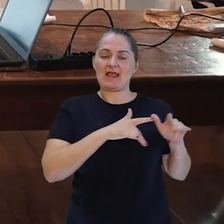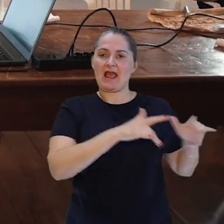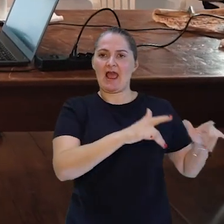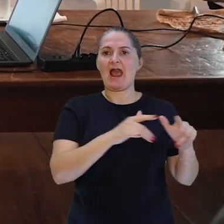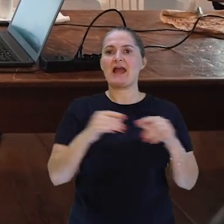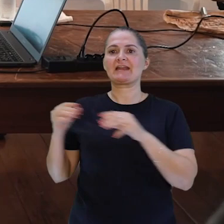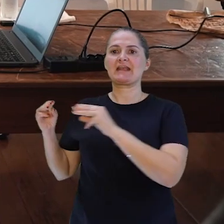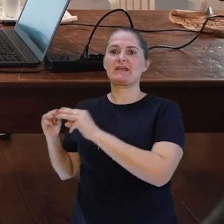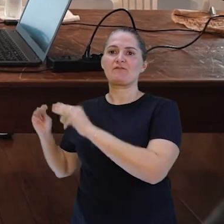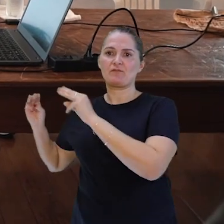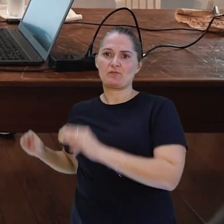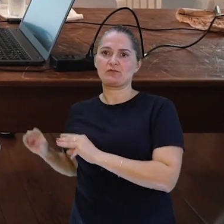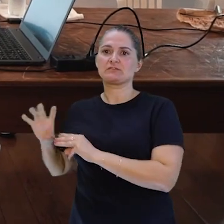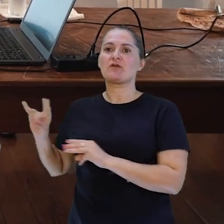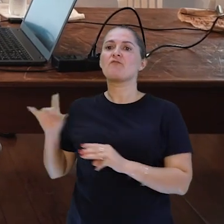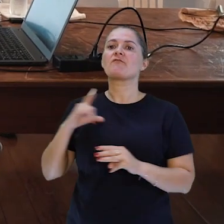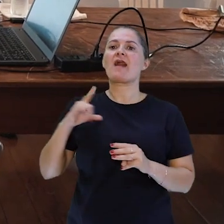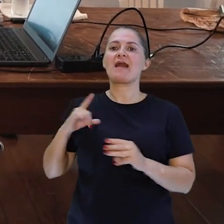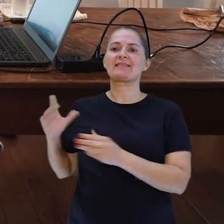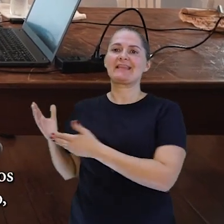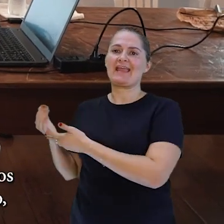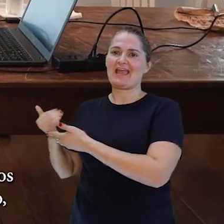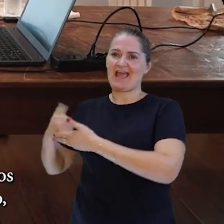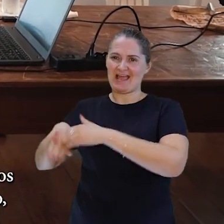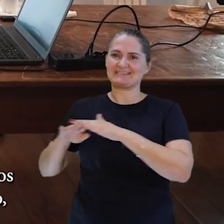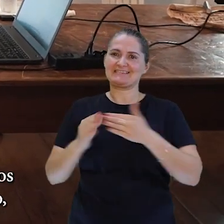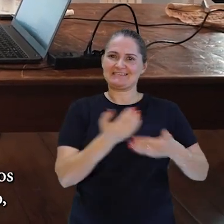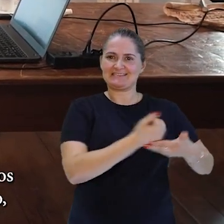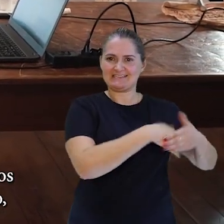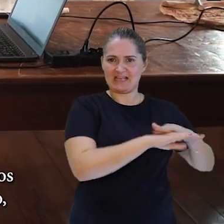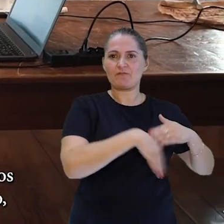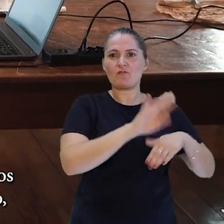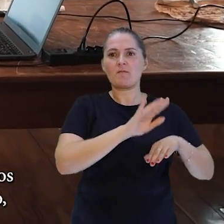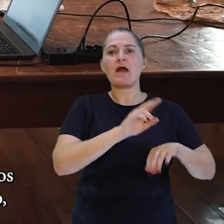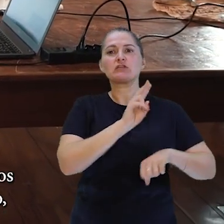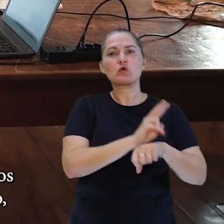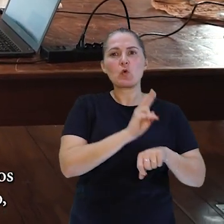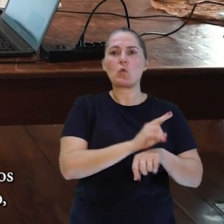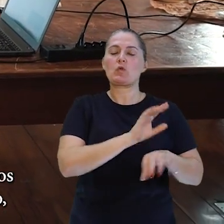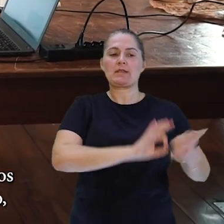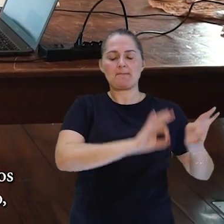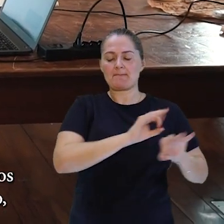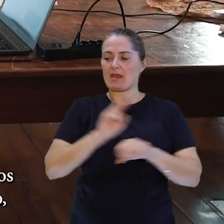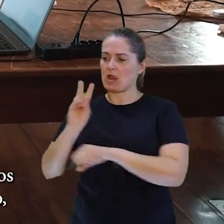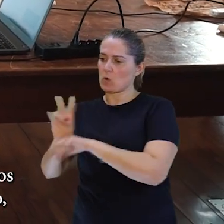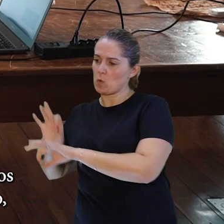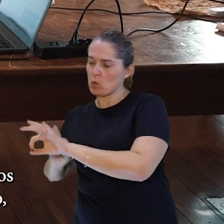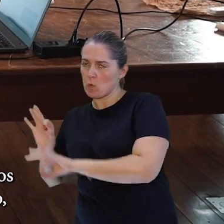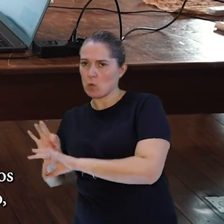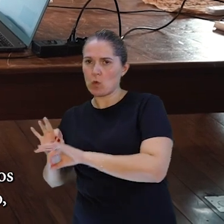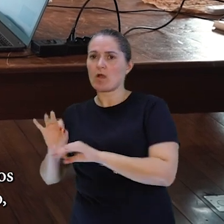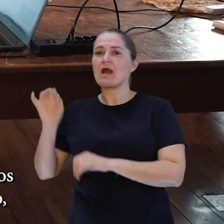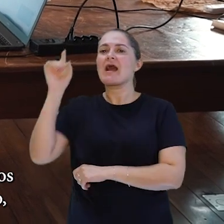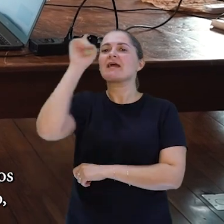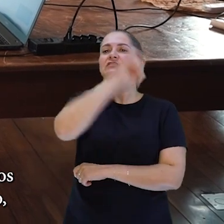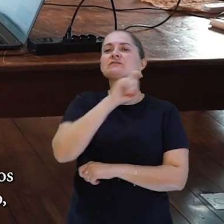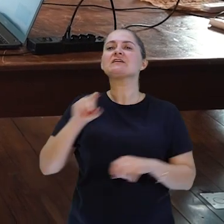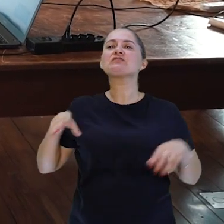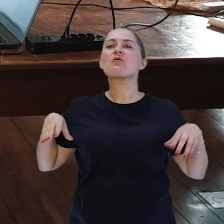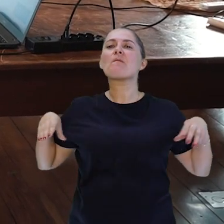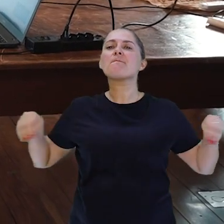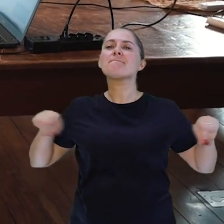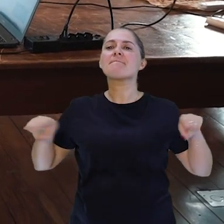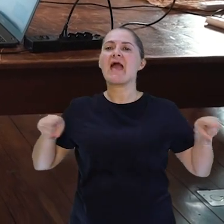que, por exemplo, tanto no arquivo quanto no museu, geralmente a gente vai manusear os acervos com um certo cuidado, um certo